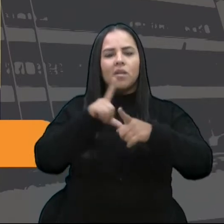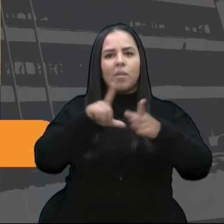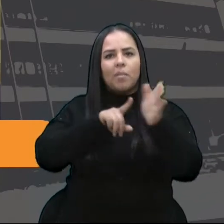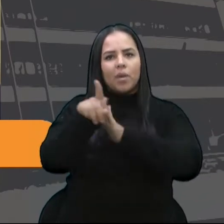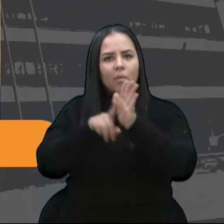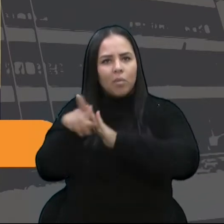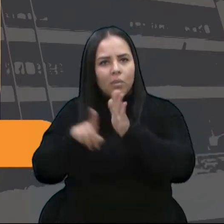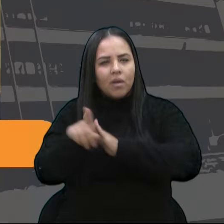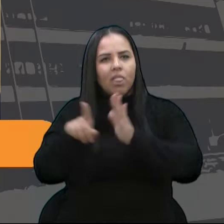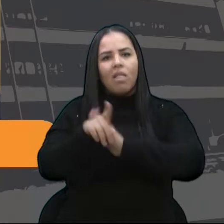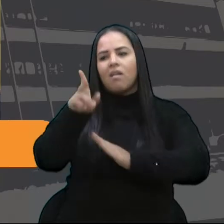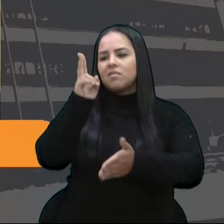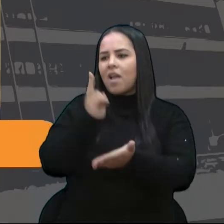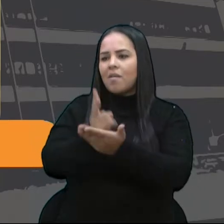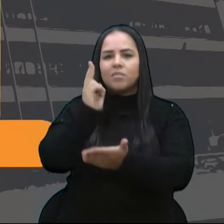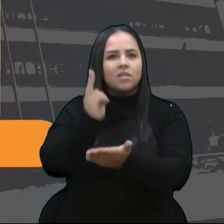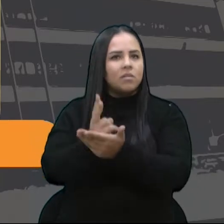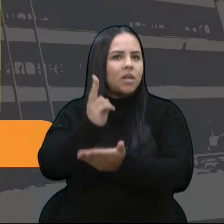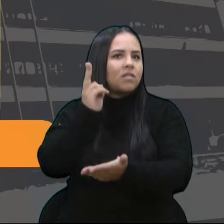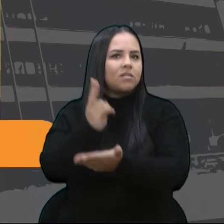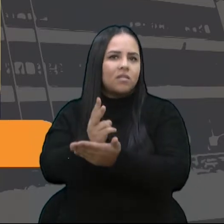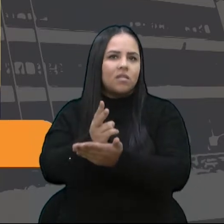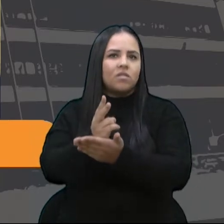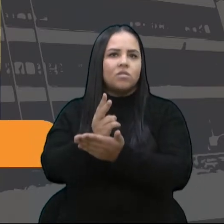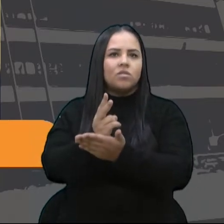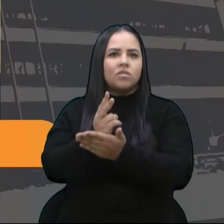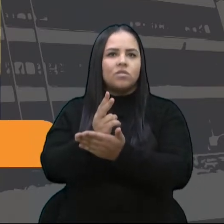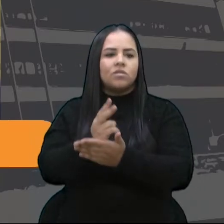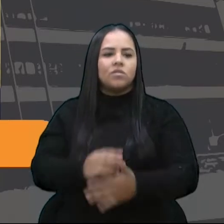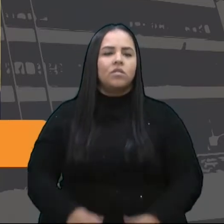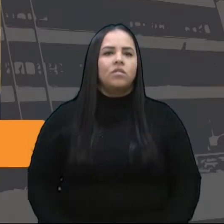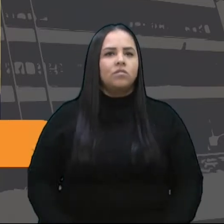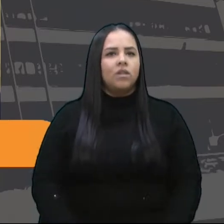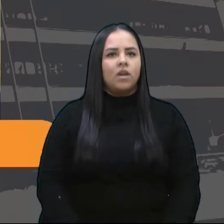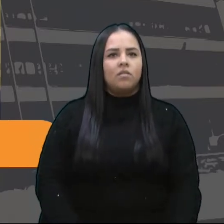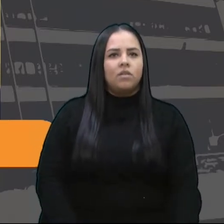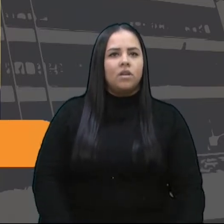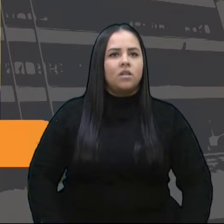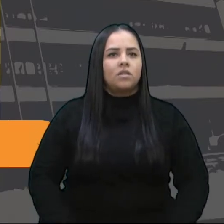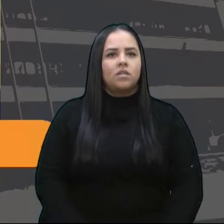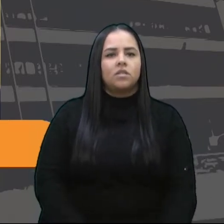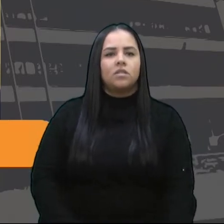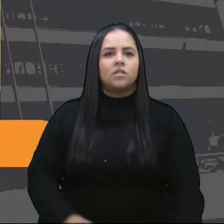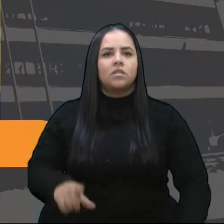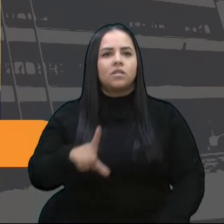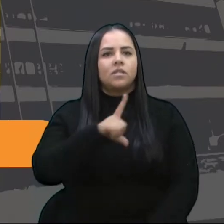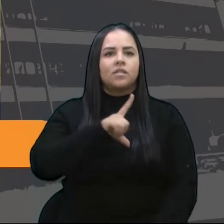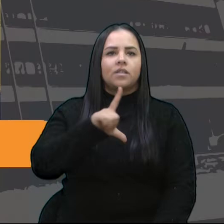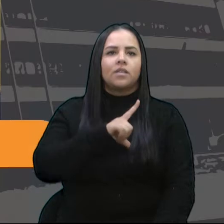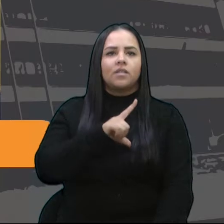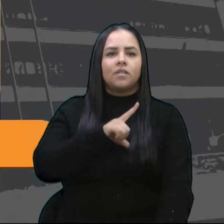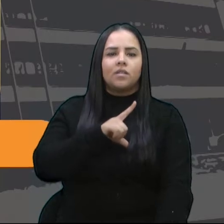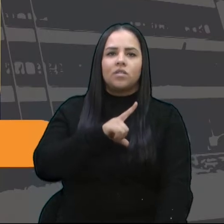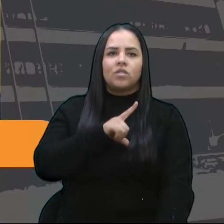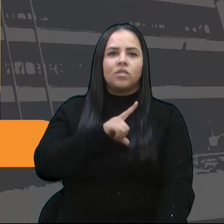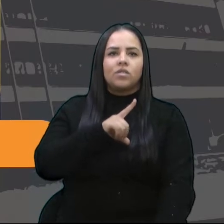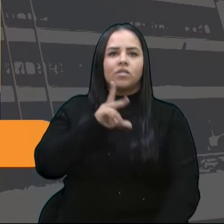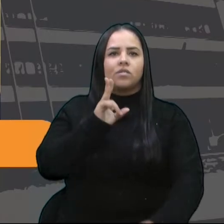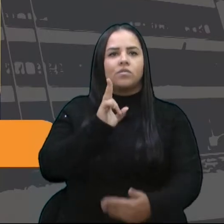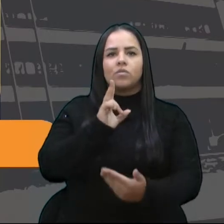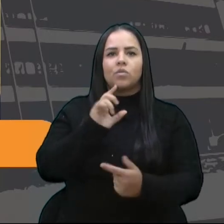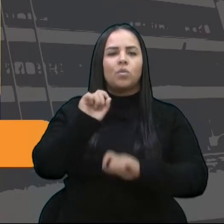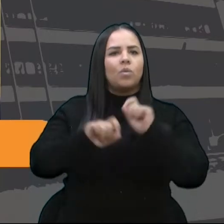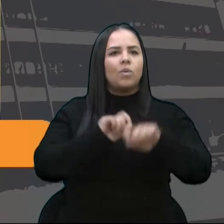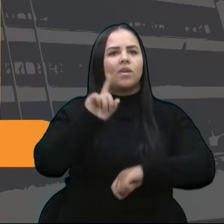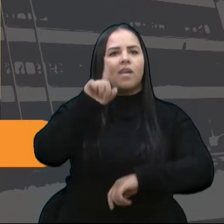pessoas em relação ao comportamento da imprensa, há um questionamento constante em relação ao que é